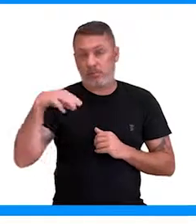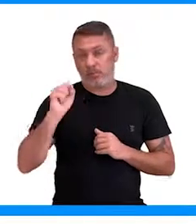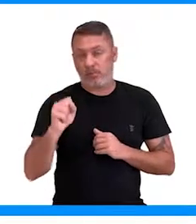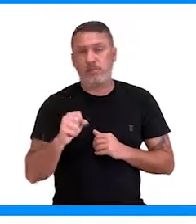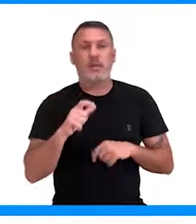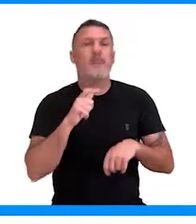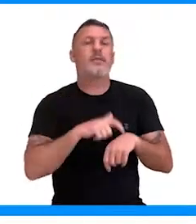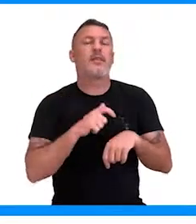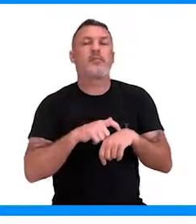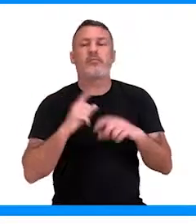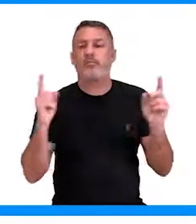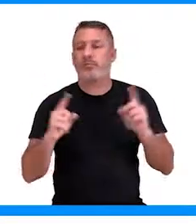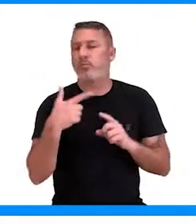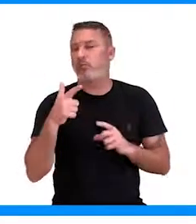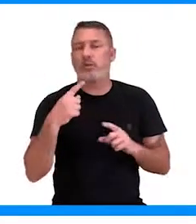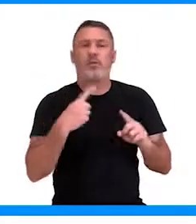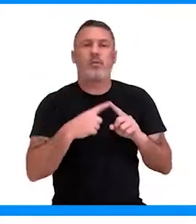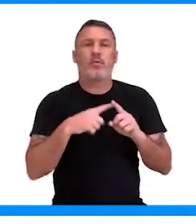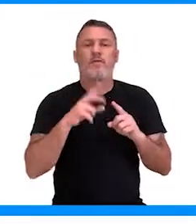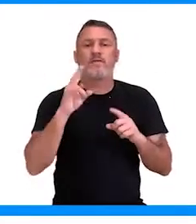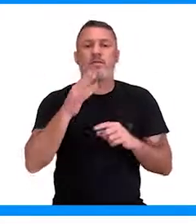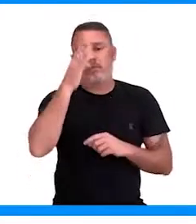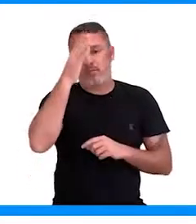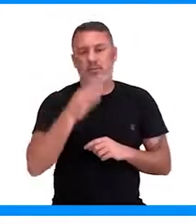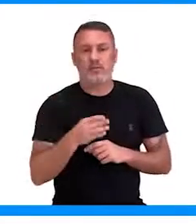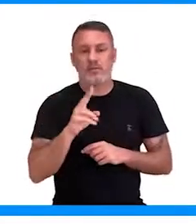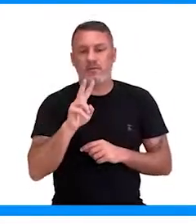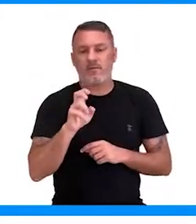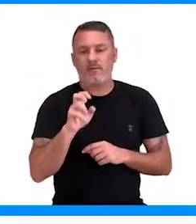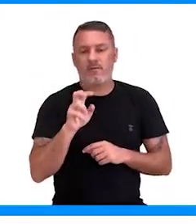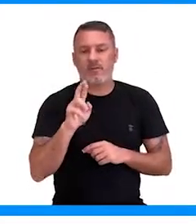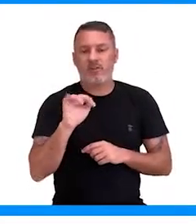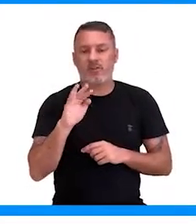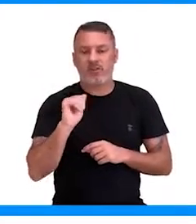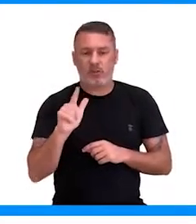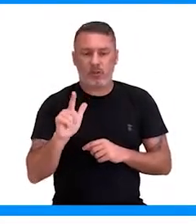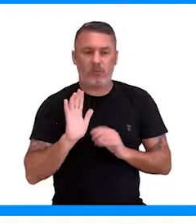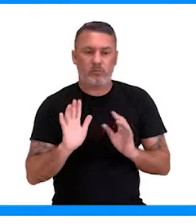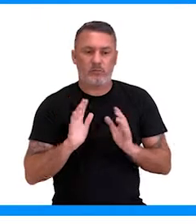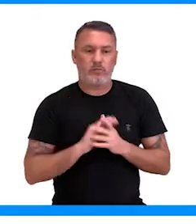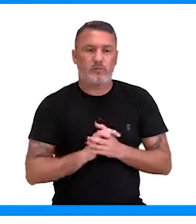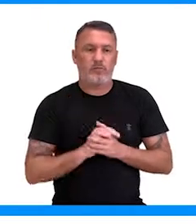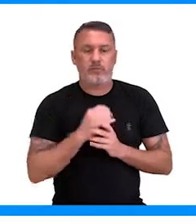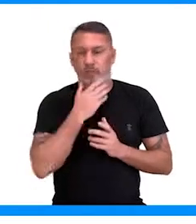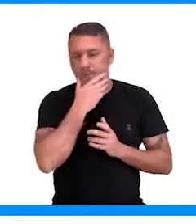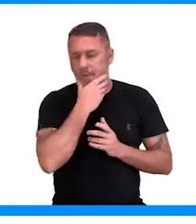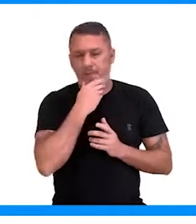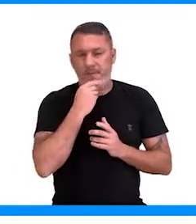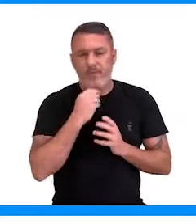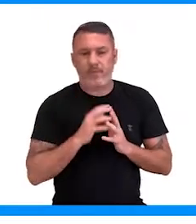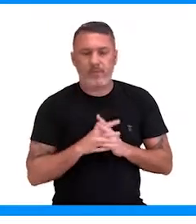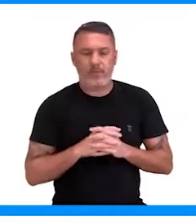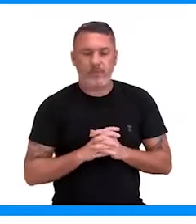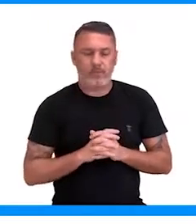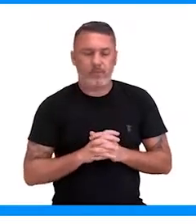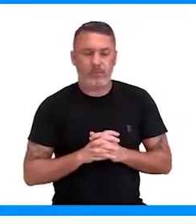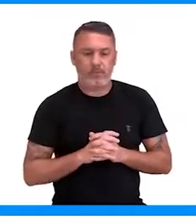Não tem o tempo que eu vou ter que calcular na vertical. Então, vamos lá.